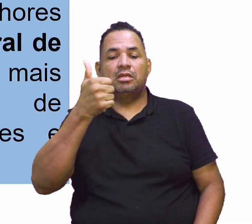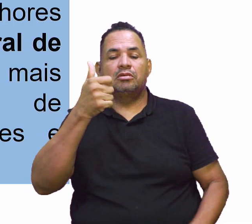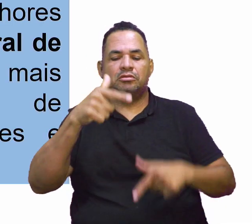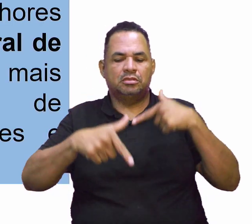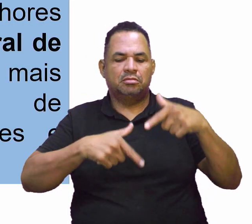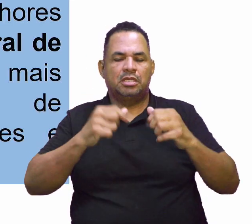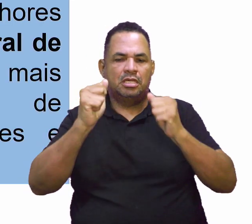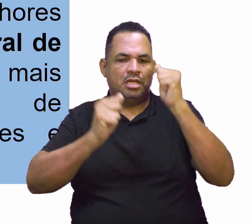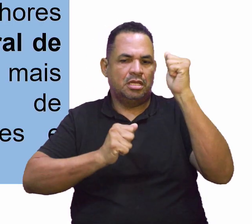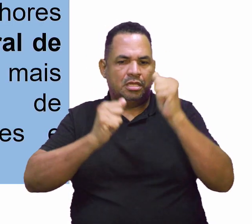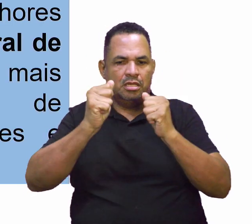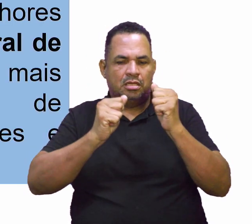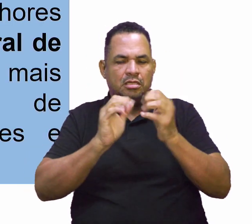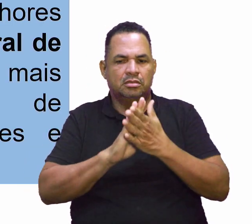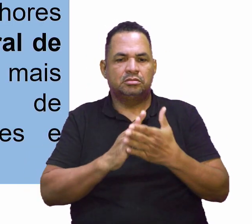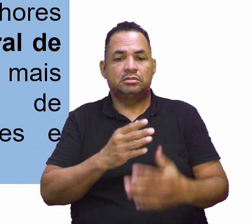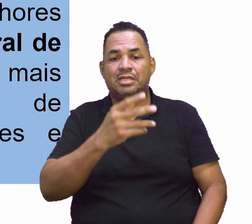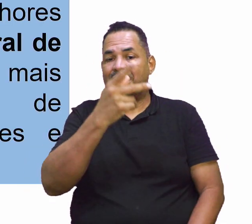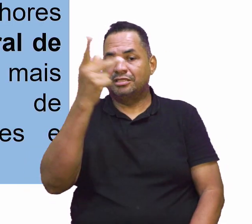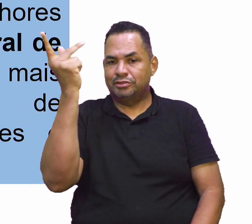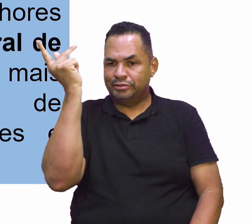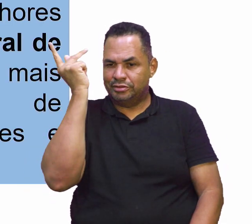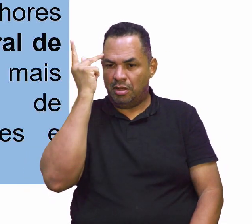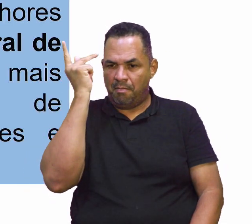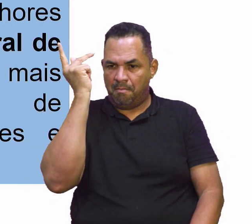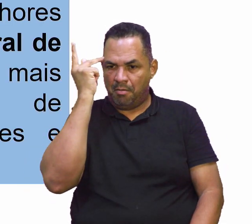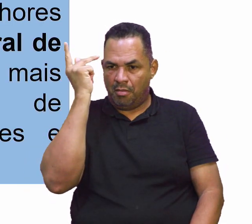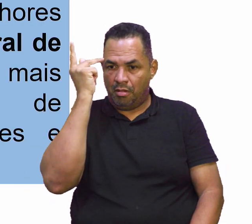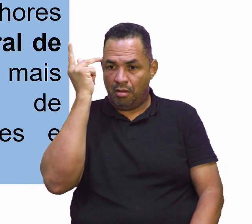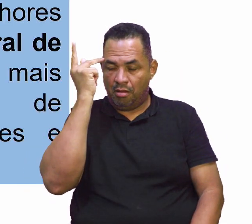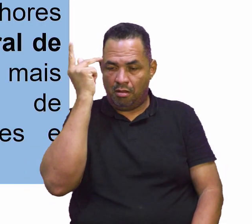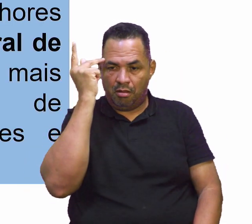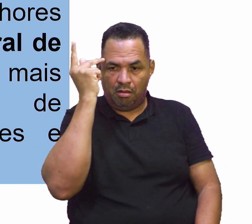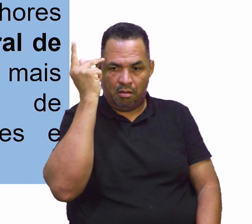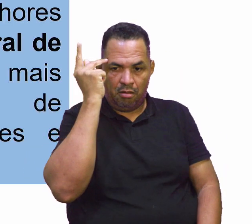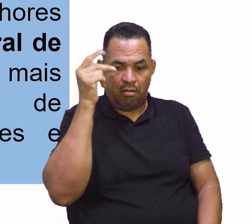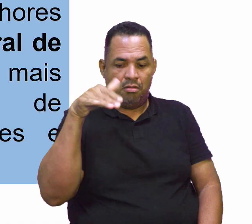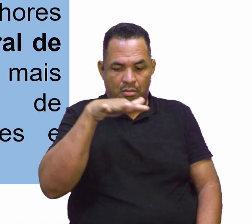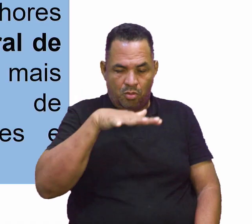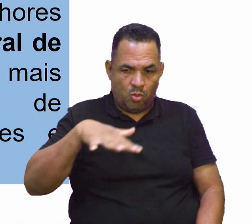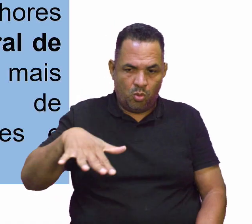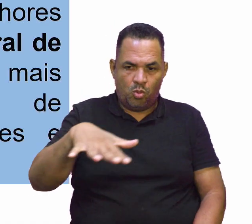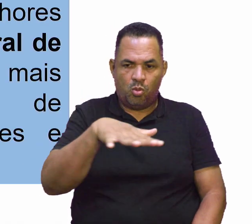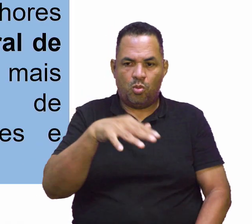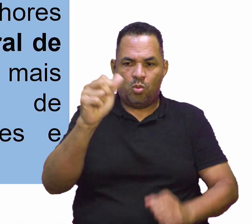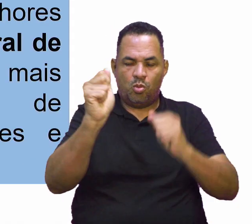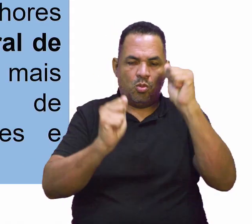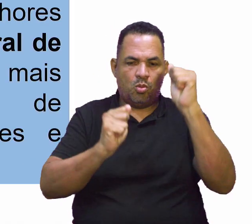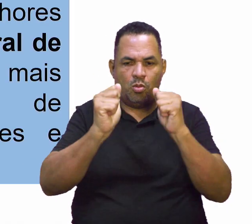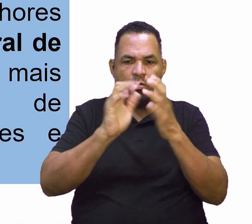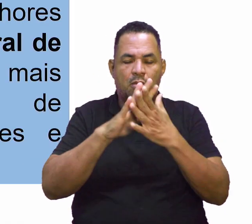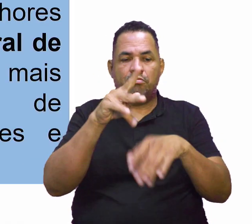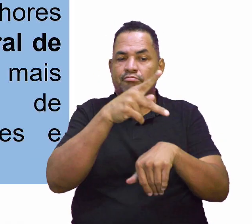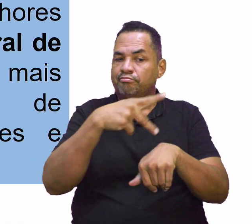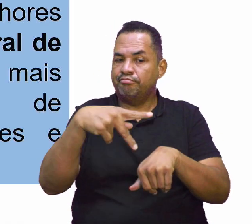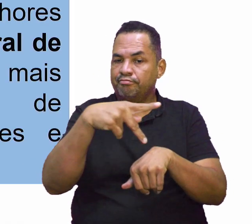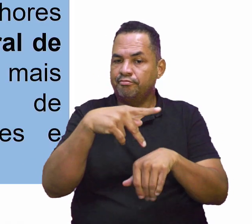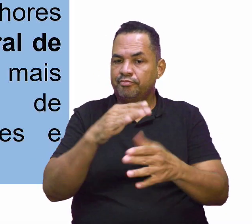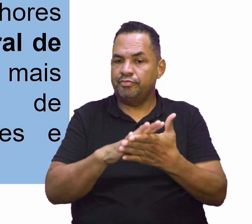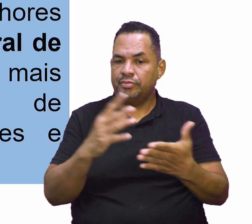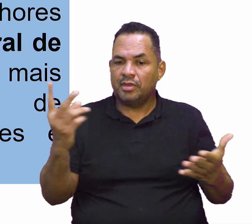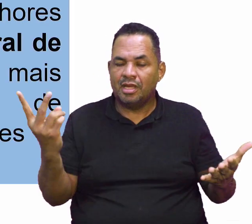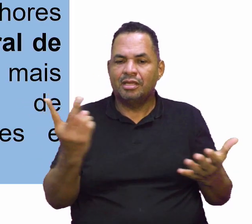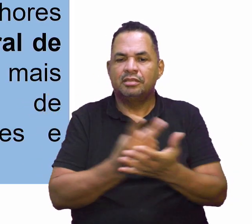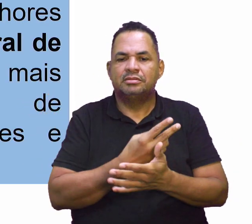Então, em São Paulo, que vai ser uma região muito industrializada do país, vai acontecer uma das